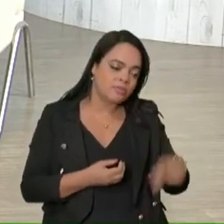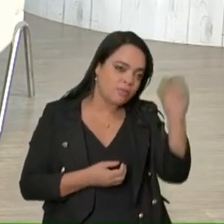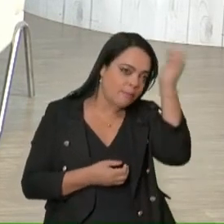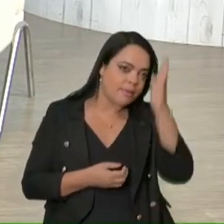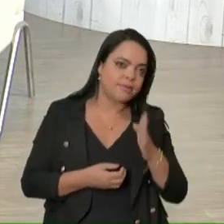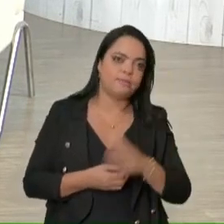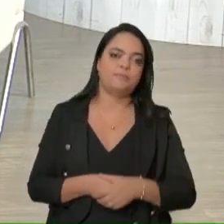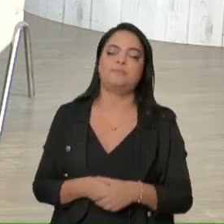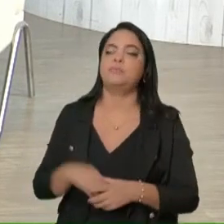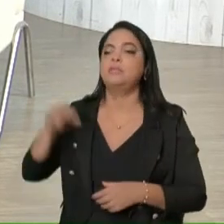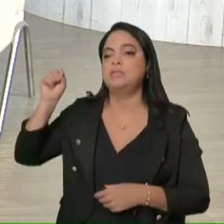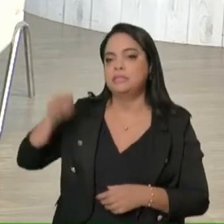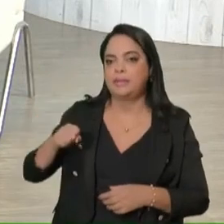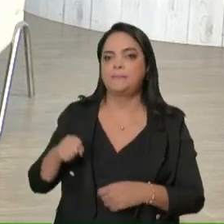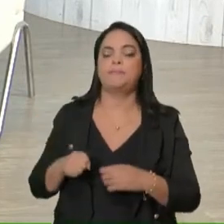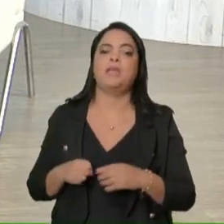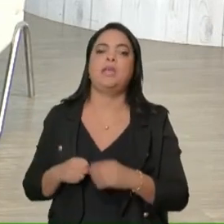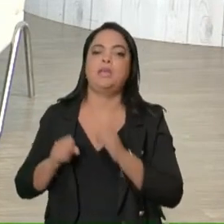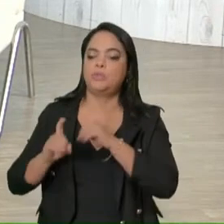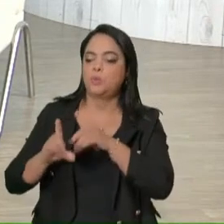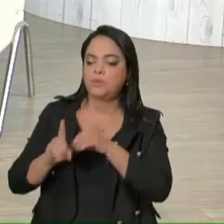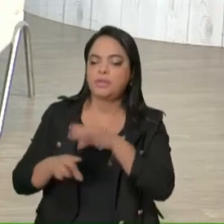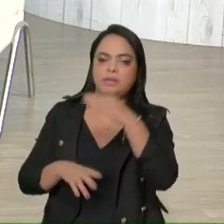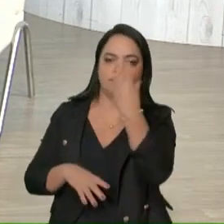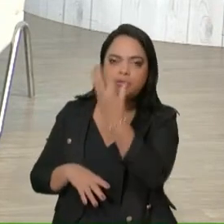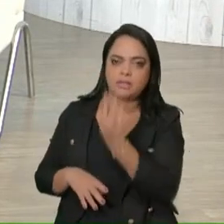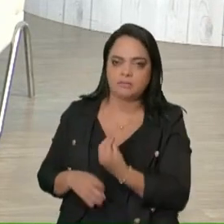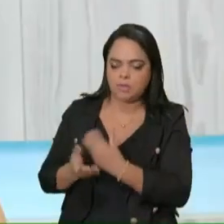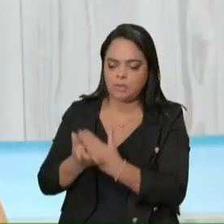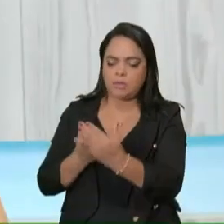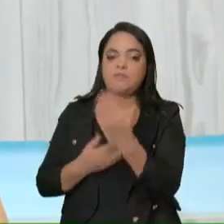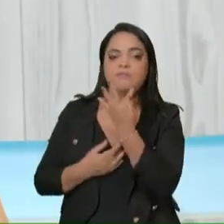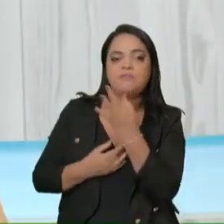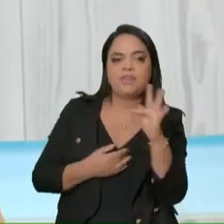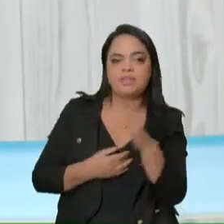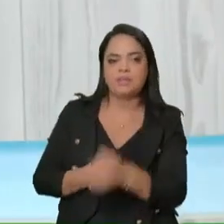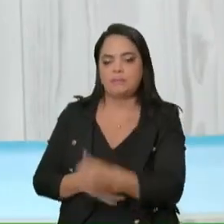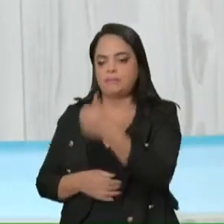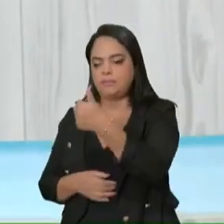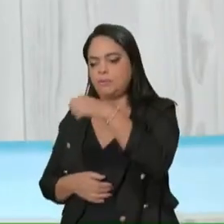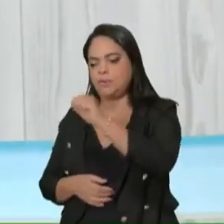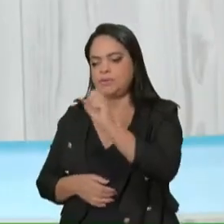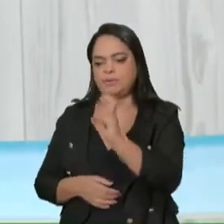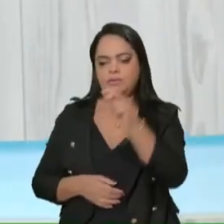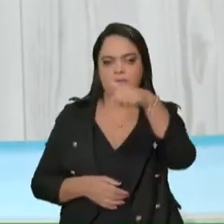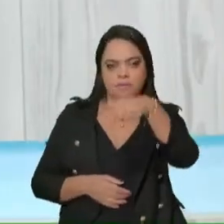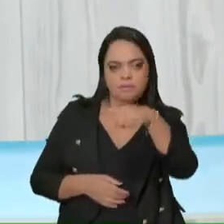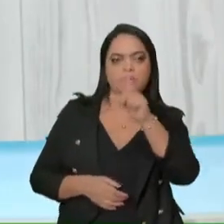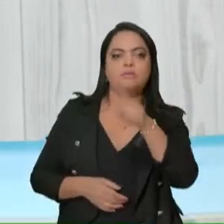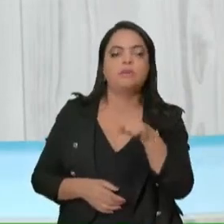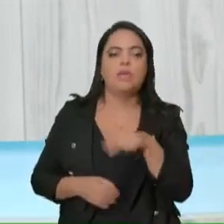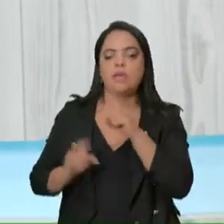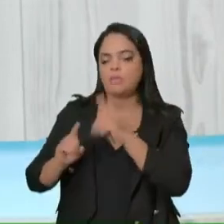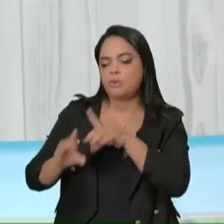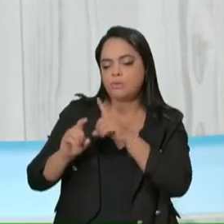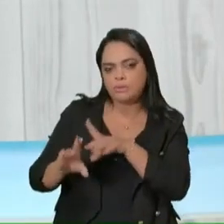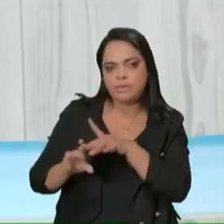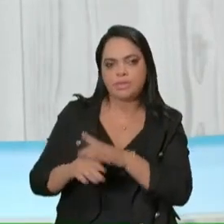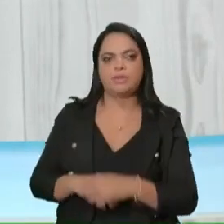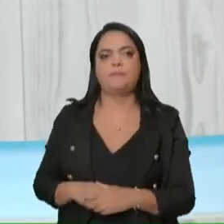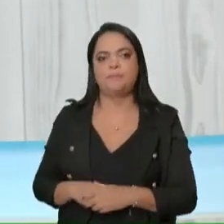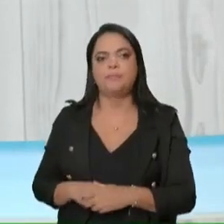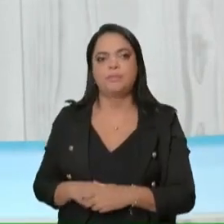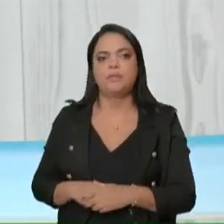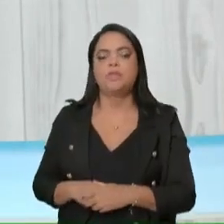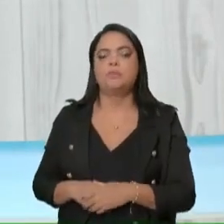nosso país. A doutrina espírita, ela surgiu na França em 1857 como doutrina sendo